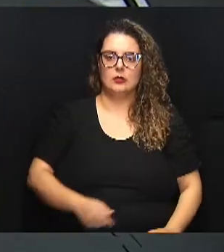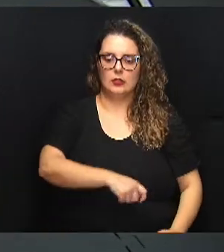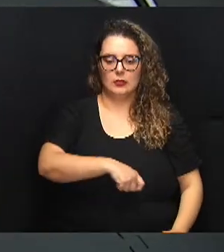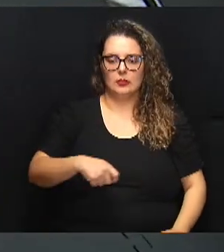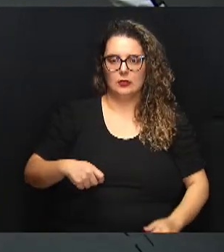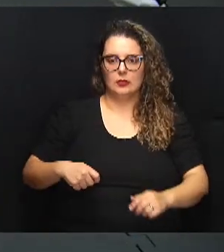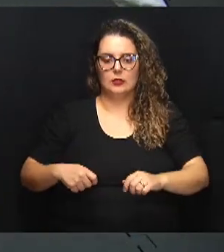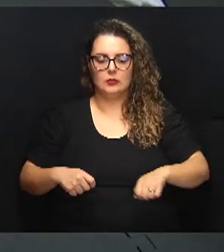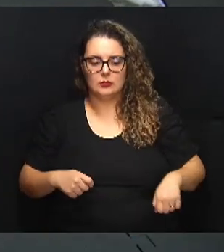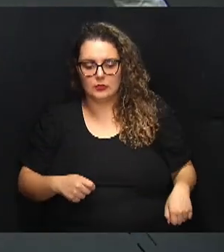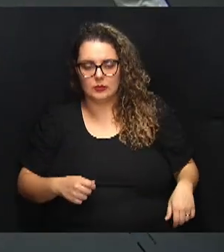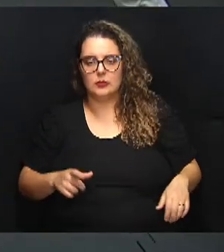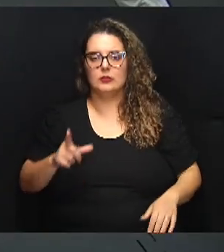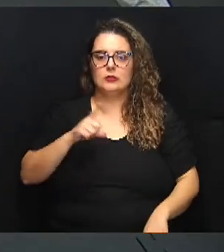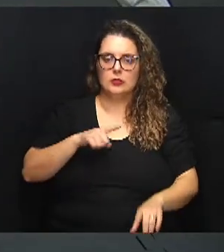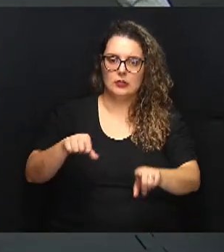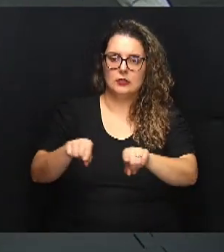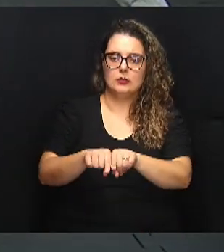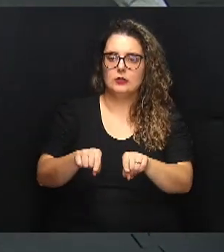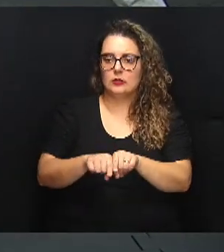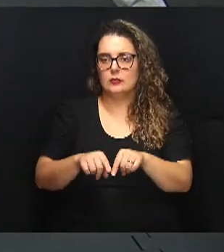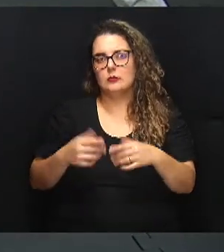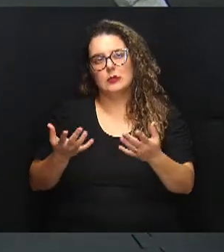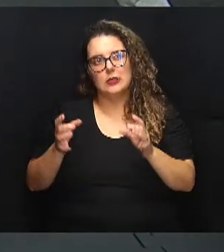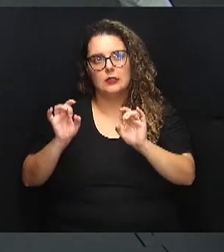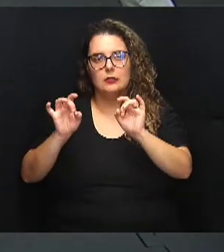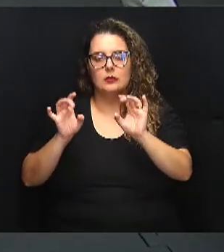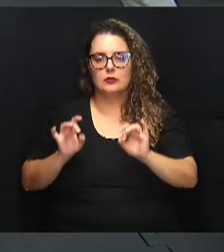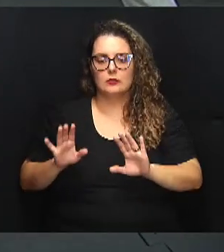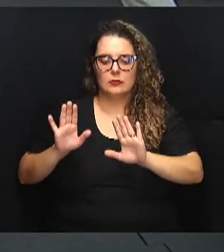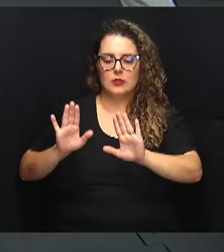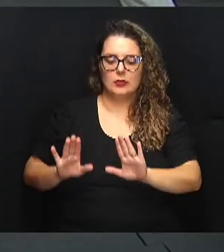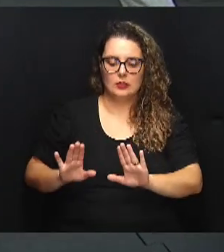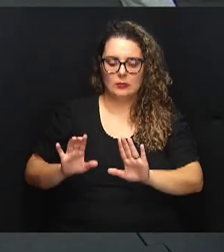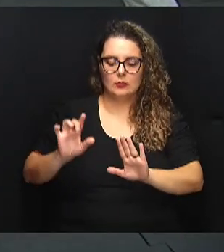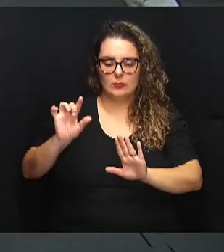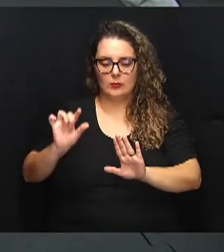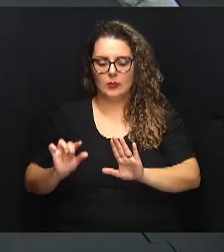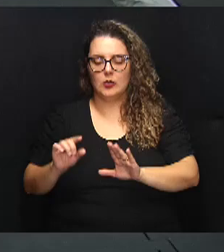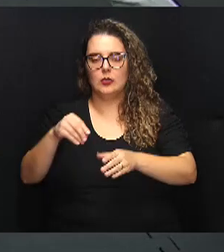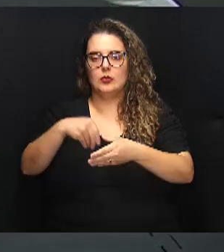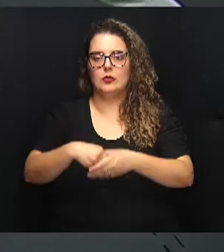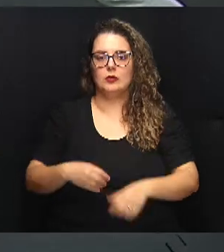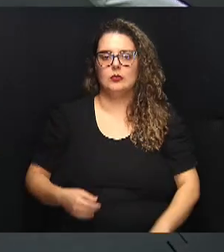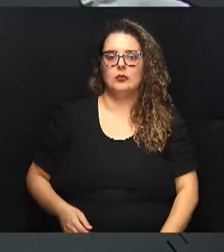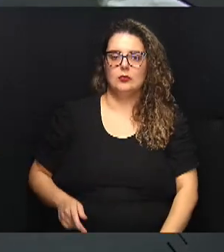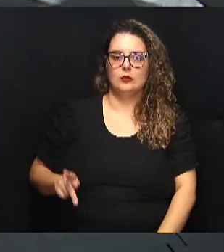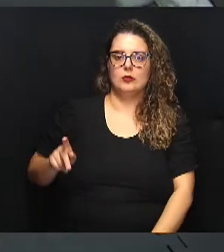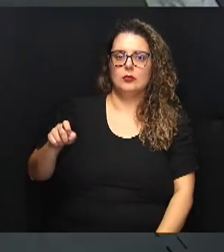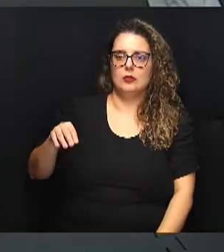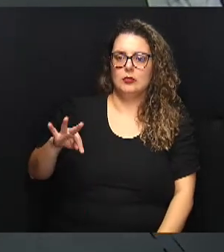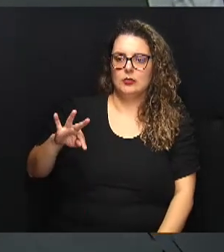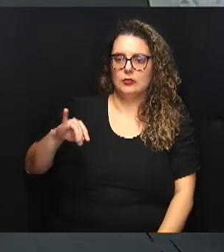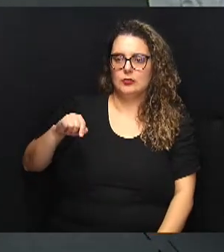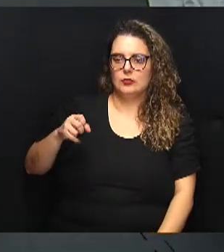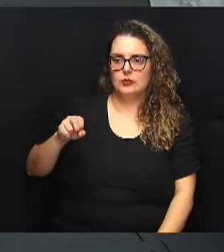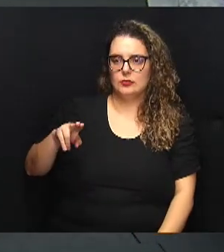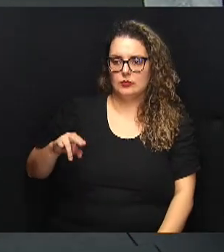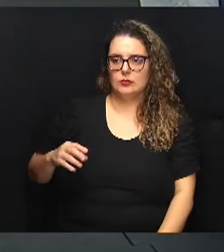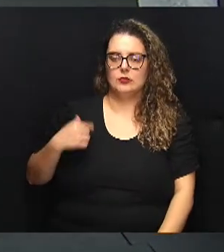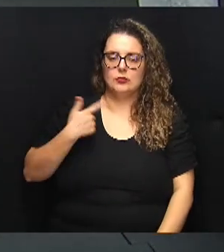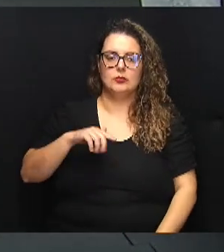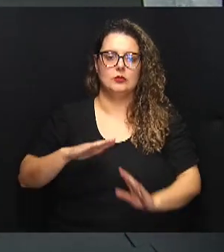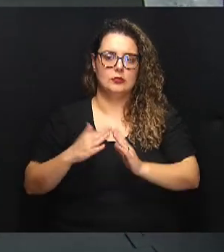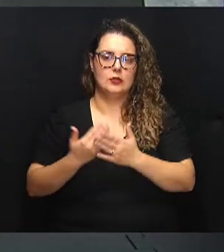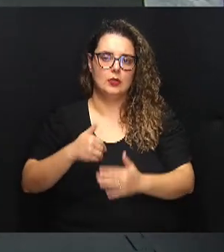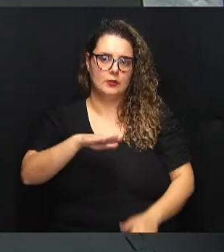trás, tem também, mas ela é uma parte muito específica, muito pequena, dentro do Kenjutsu da nossa escola. E Kenjutsu é mais que uma